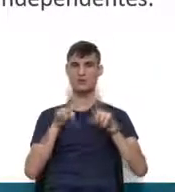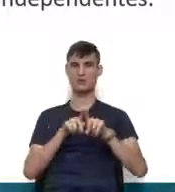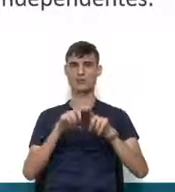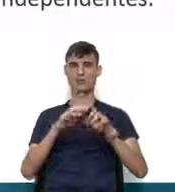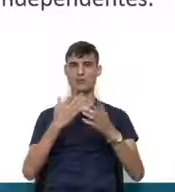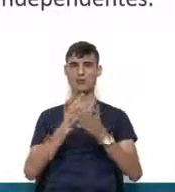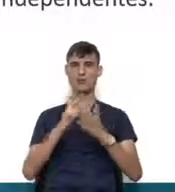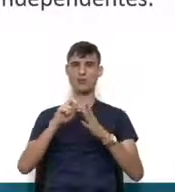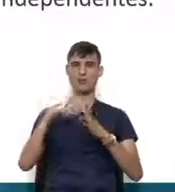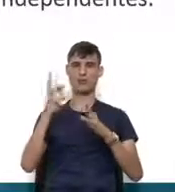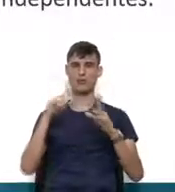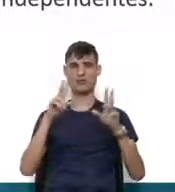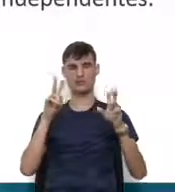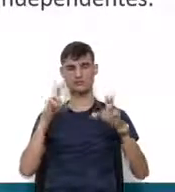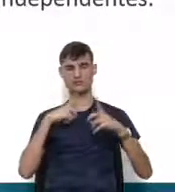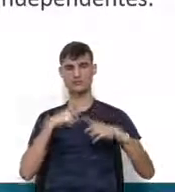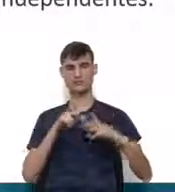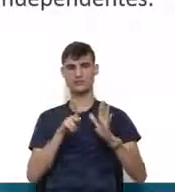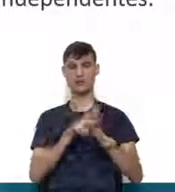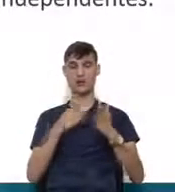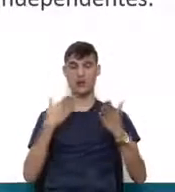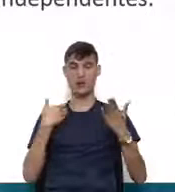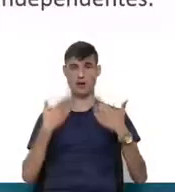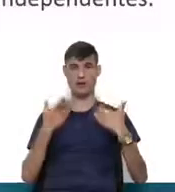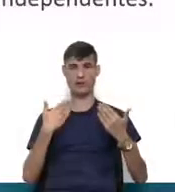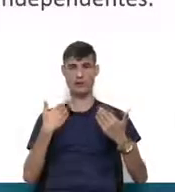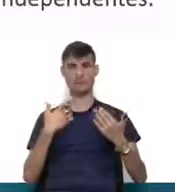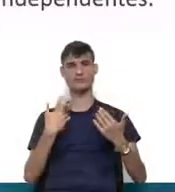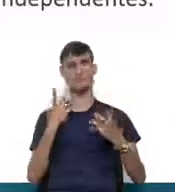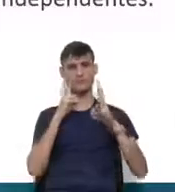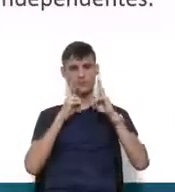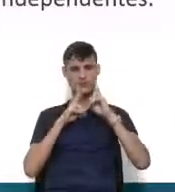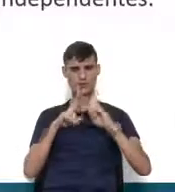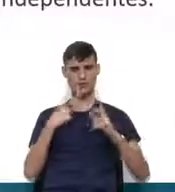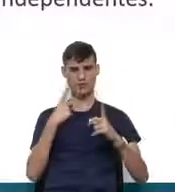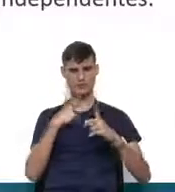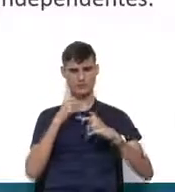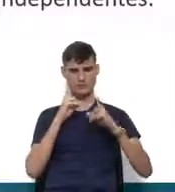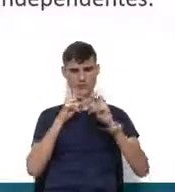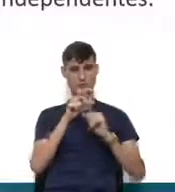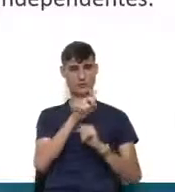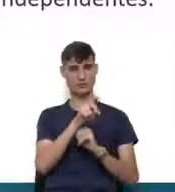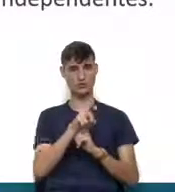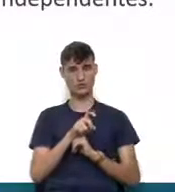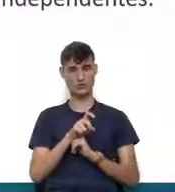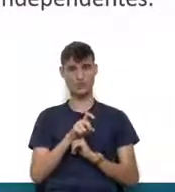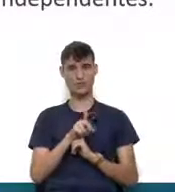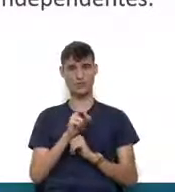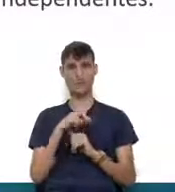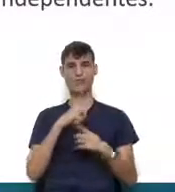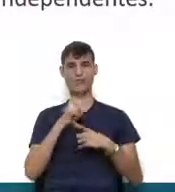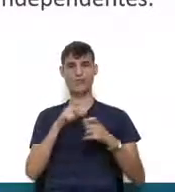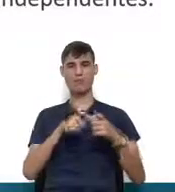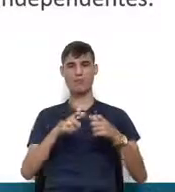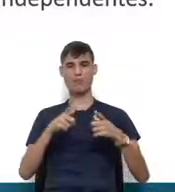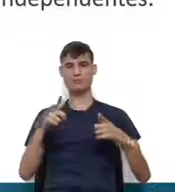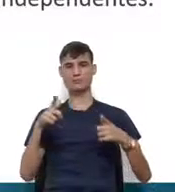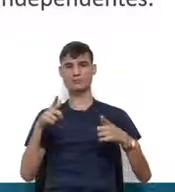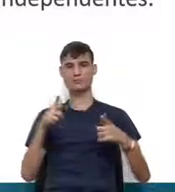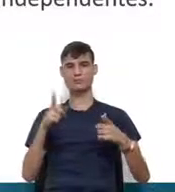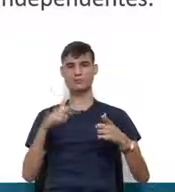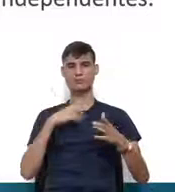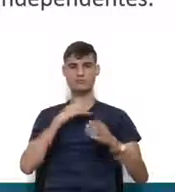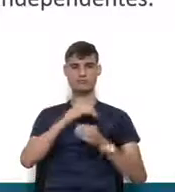falar especificamente de equação do calor. E quando a gente olha aqui, esse x, né, ele é a dimensão